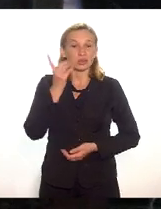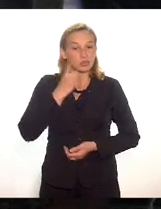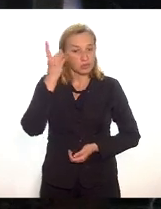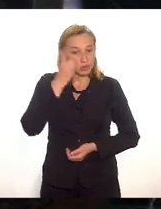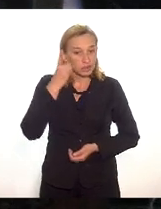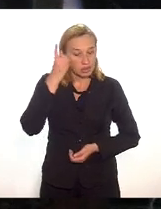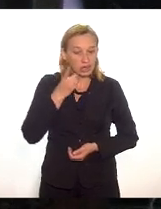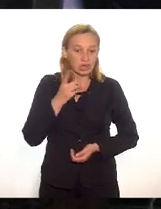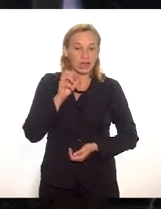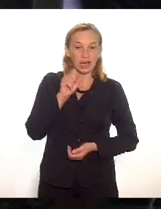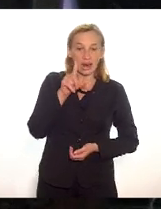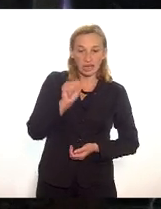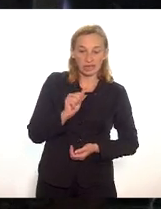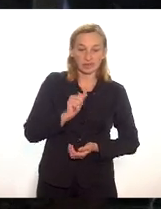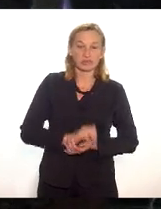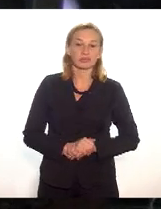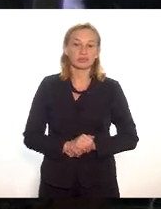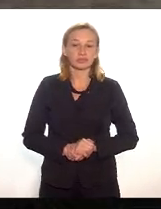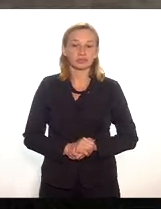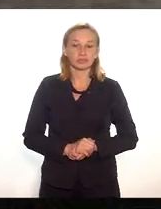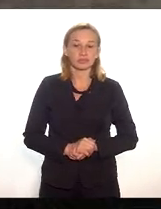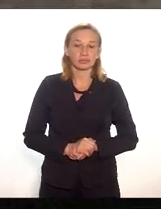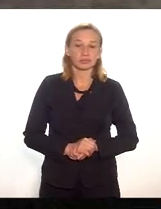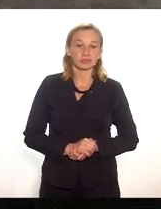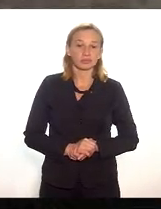Deputada Alana Passos.